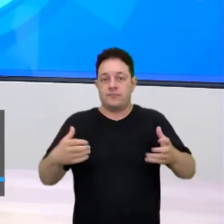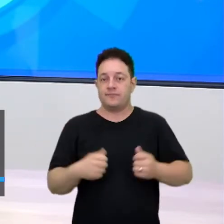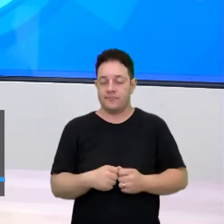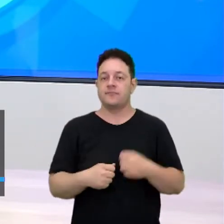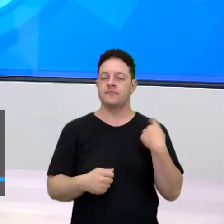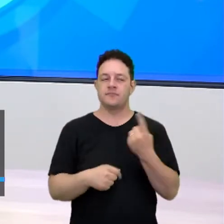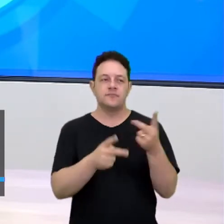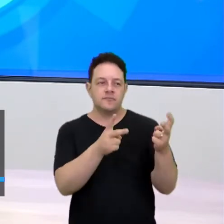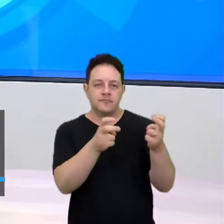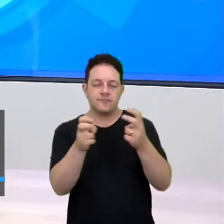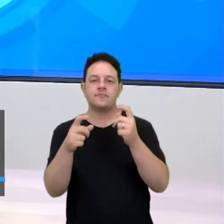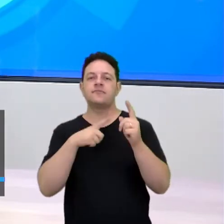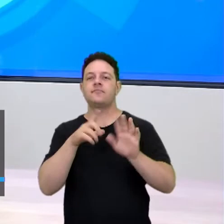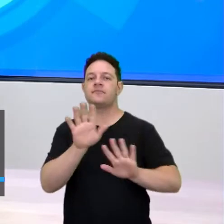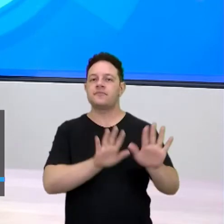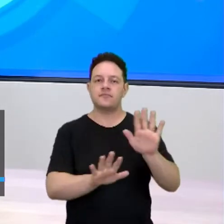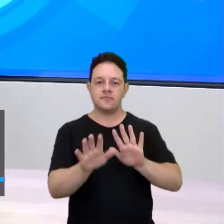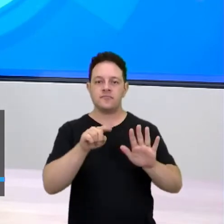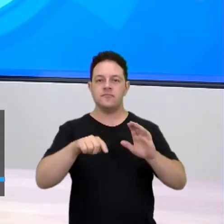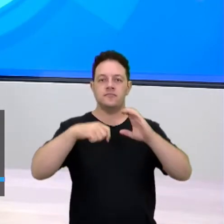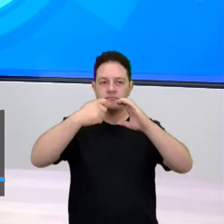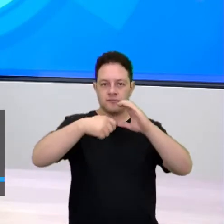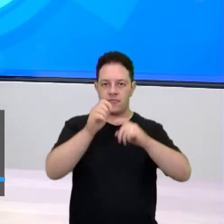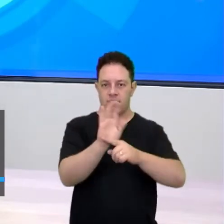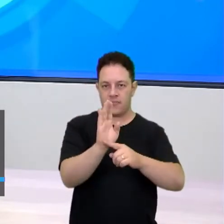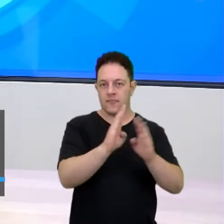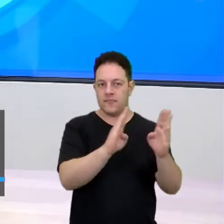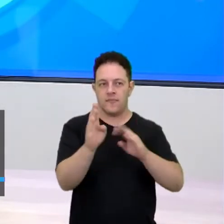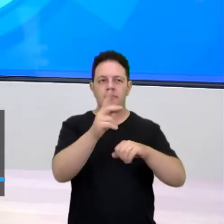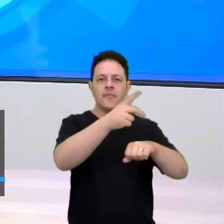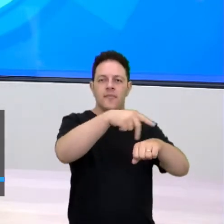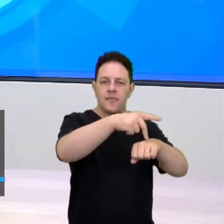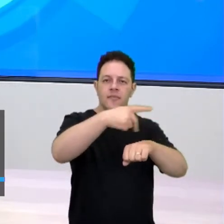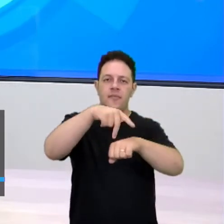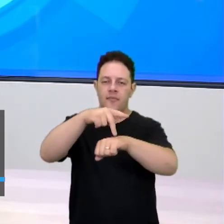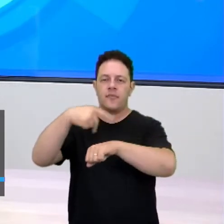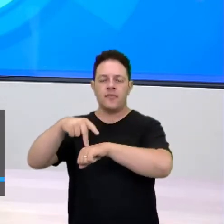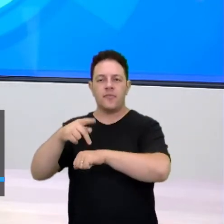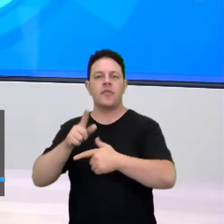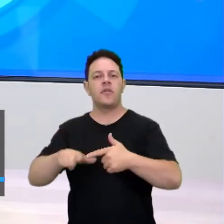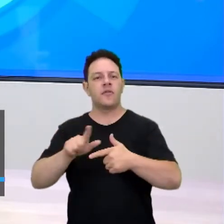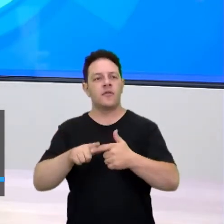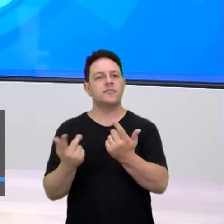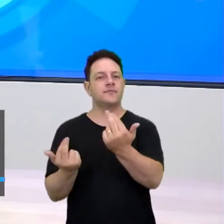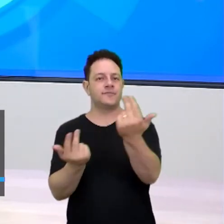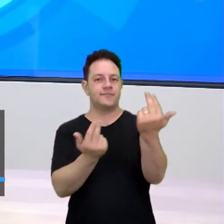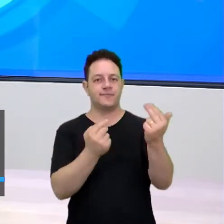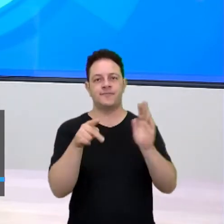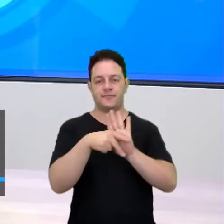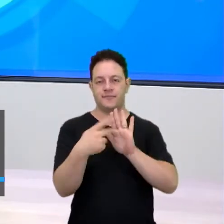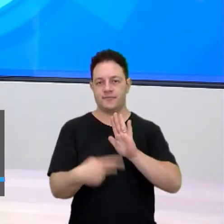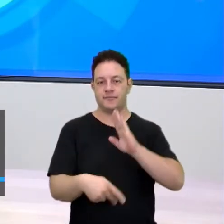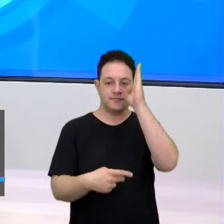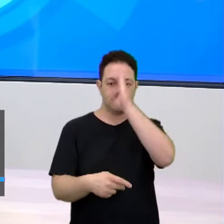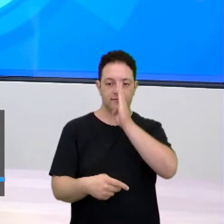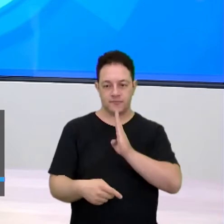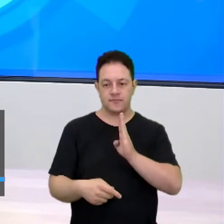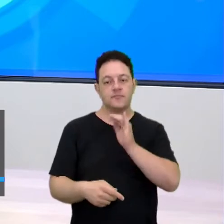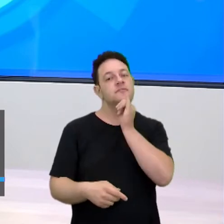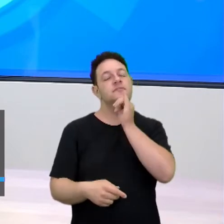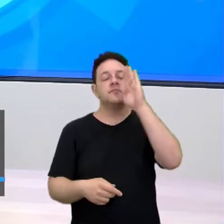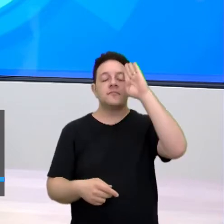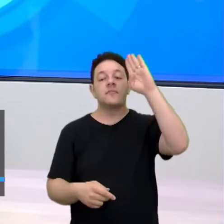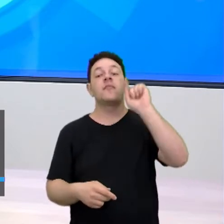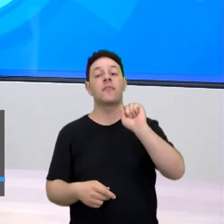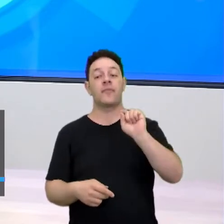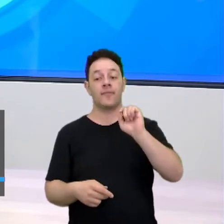dados colocados aí no vídeo, né, que vários países aí sofrem com os mesmos problemas que o Brasil tem, né, principalmente nessa questão